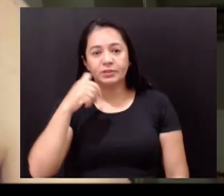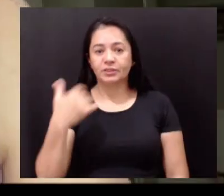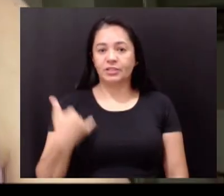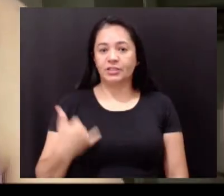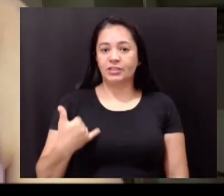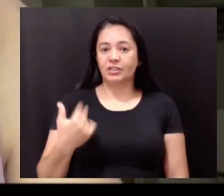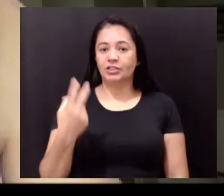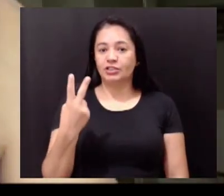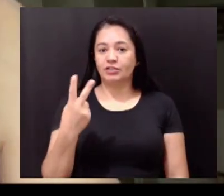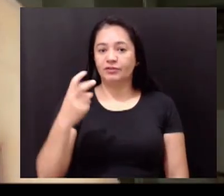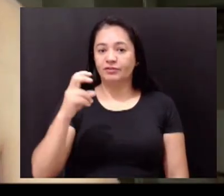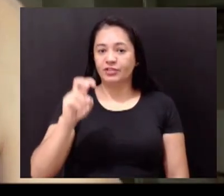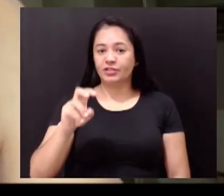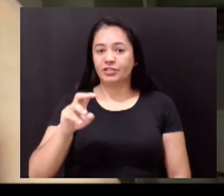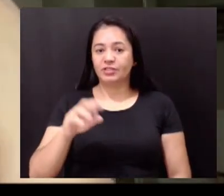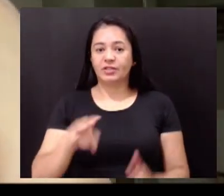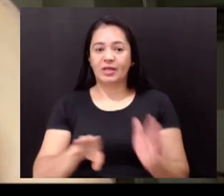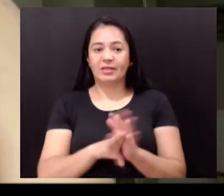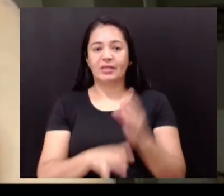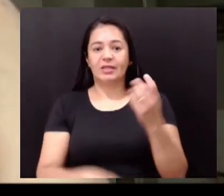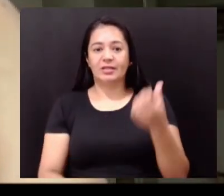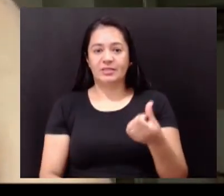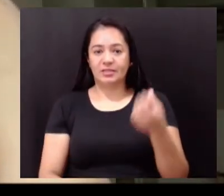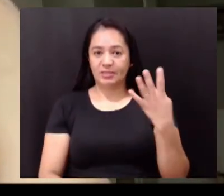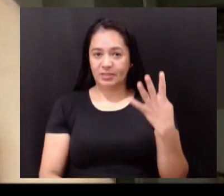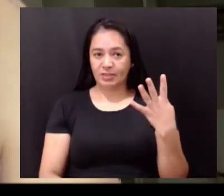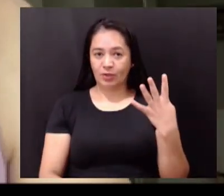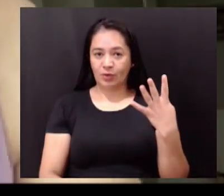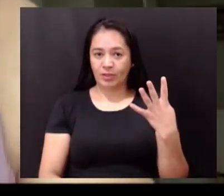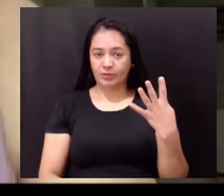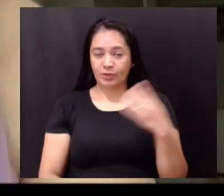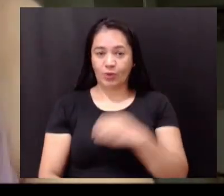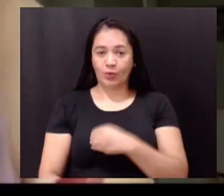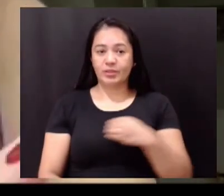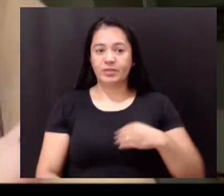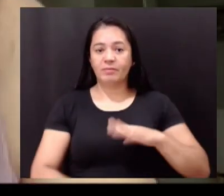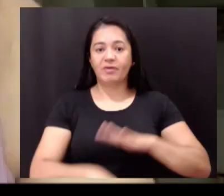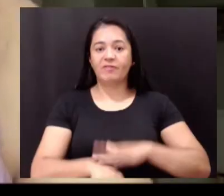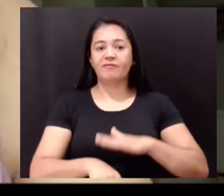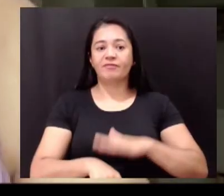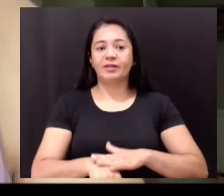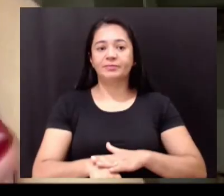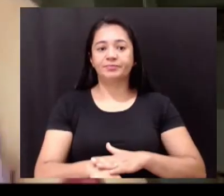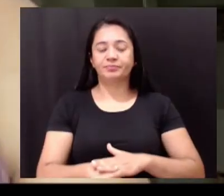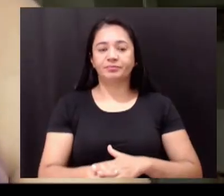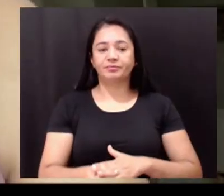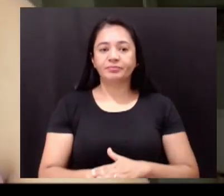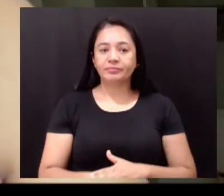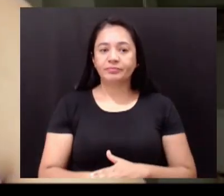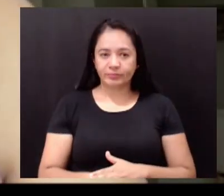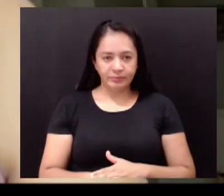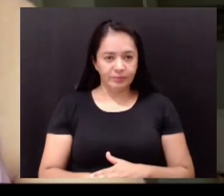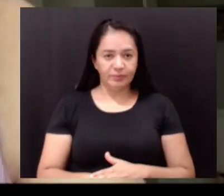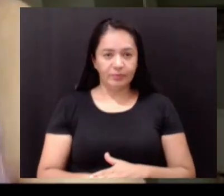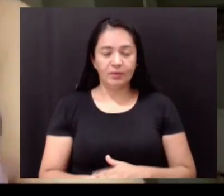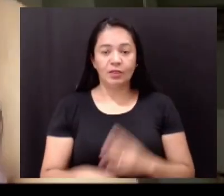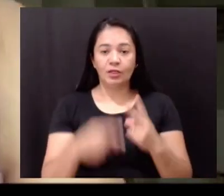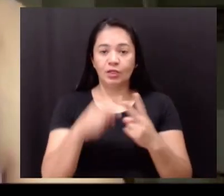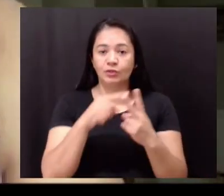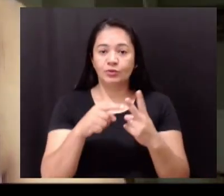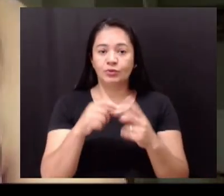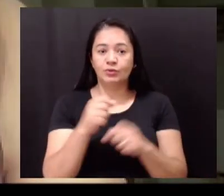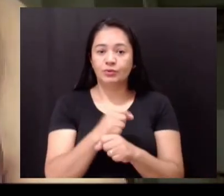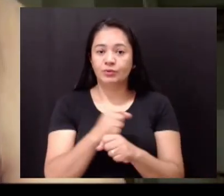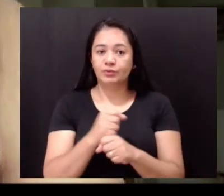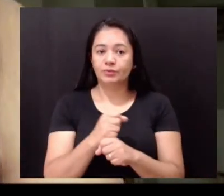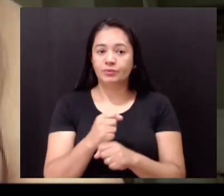idade. Essa rotina, ela deve ser feita as primeiras 2 coletas anualmente. Se não